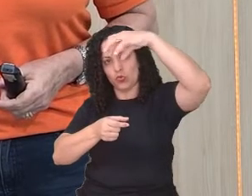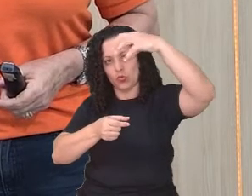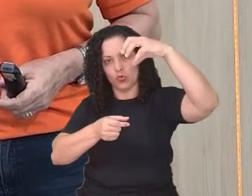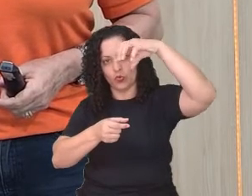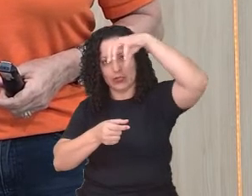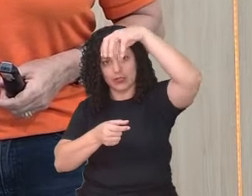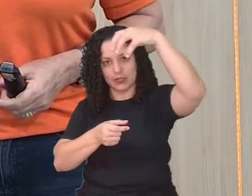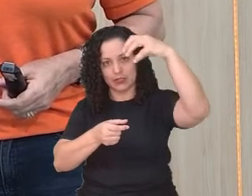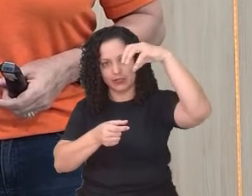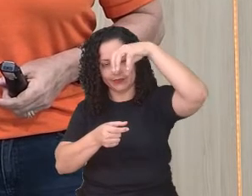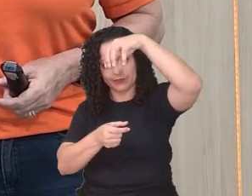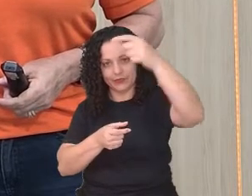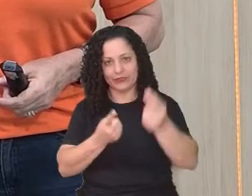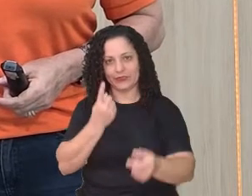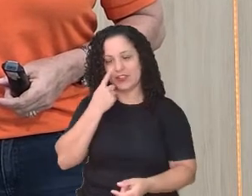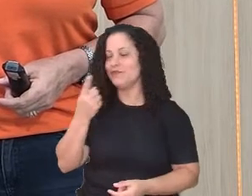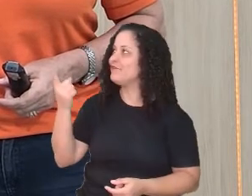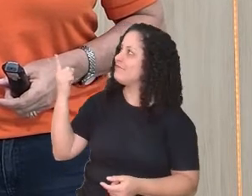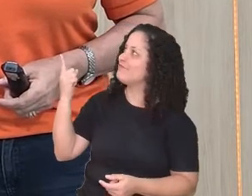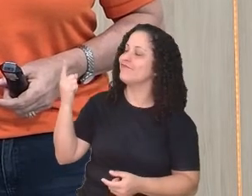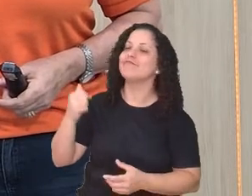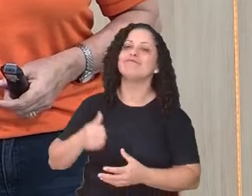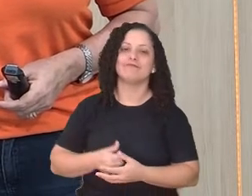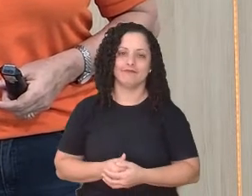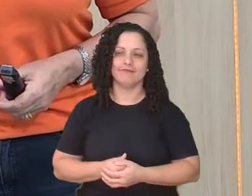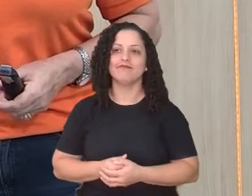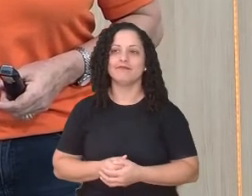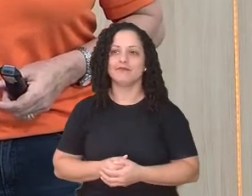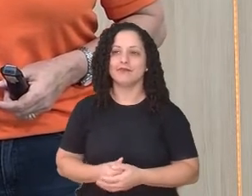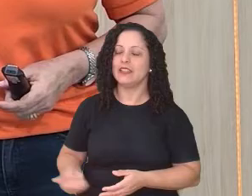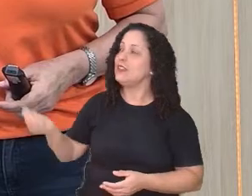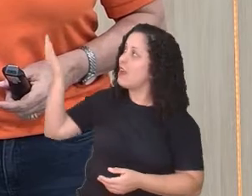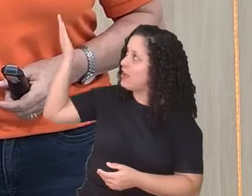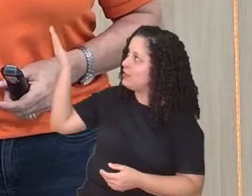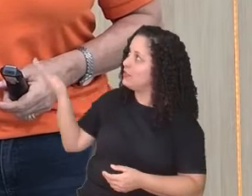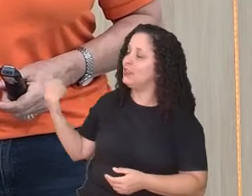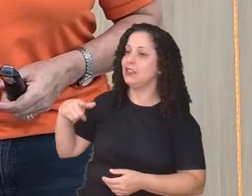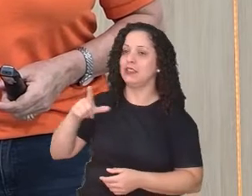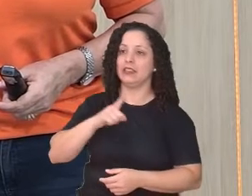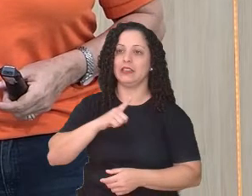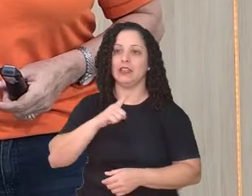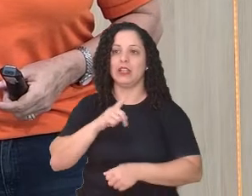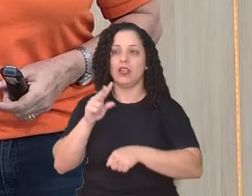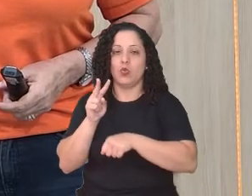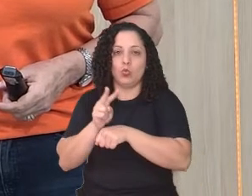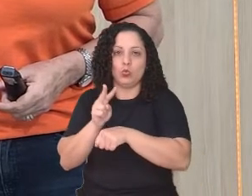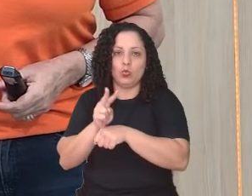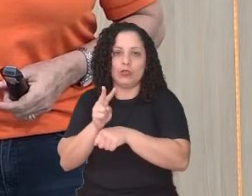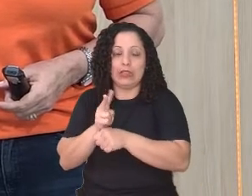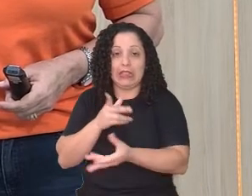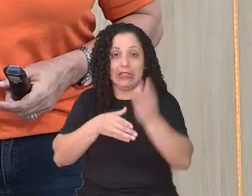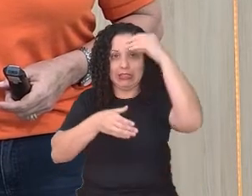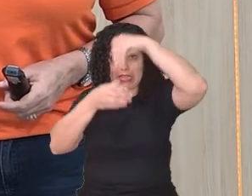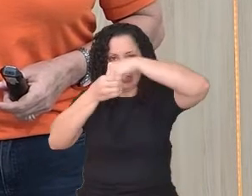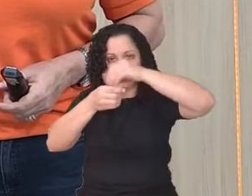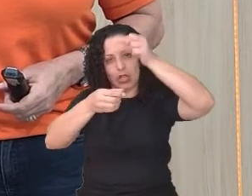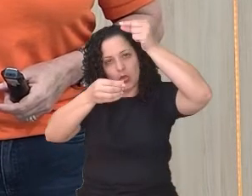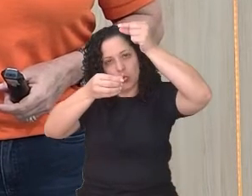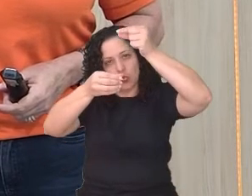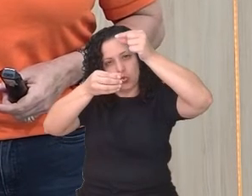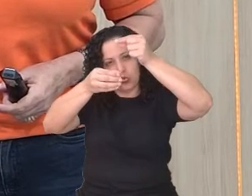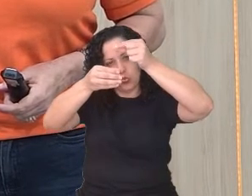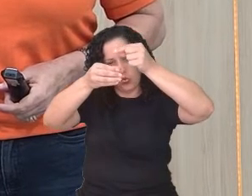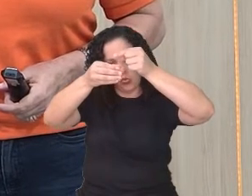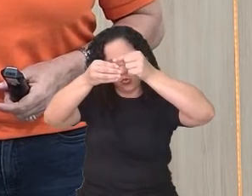pênis, né? Observe aí como o corpo é esponjoso e ele aqui está protegendo a uretra, que passa aqui também, tá vendo? E ele vai